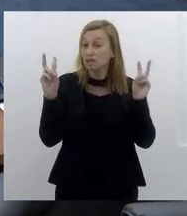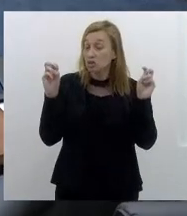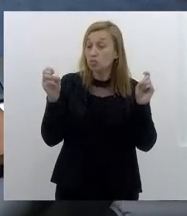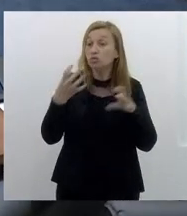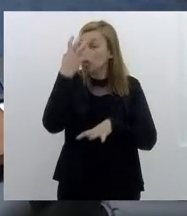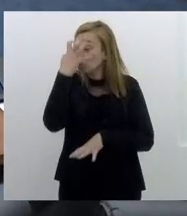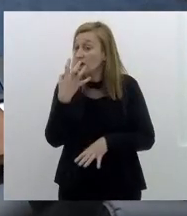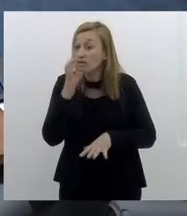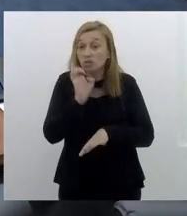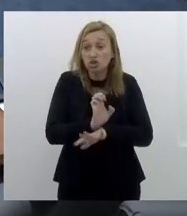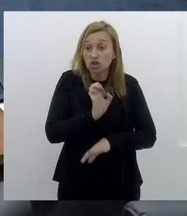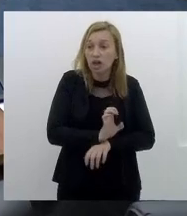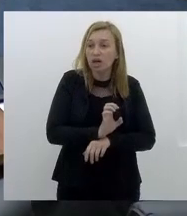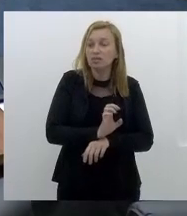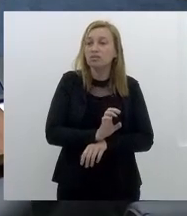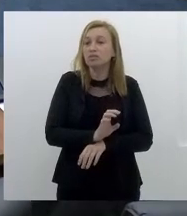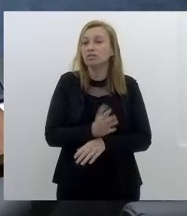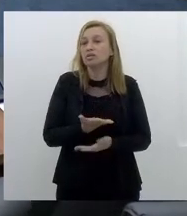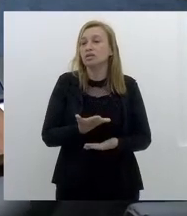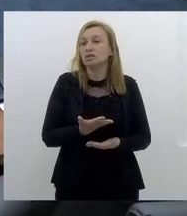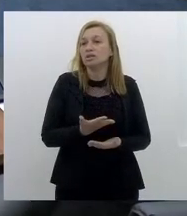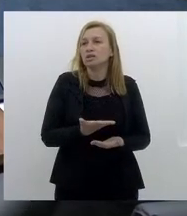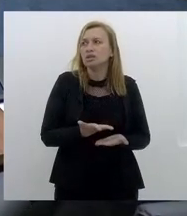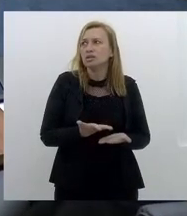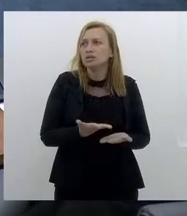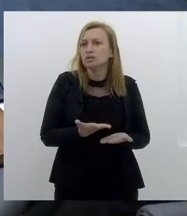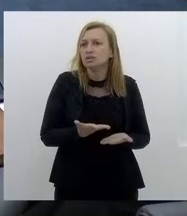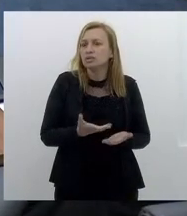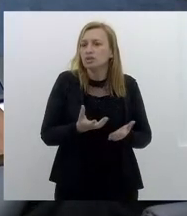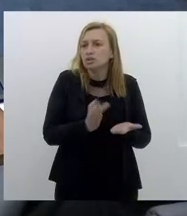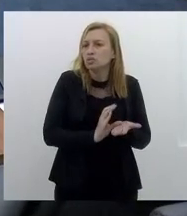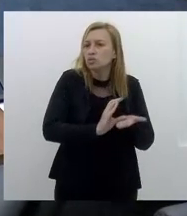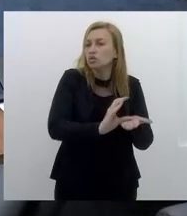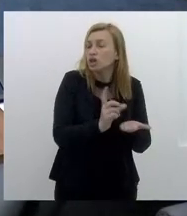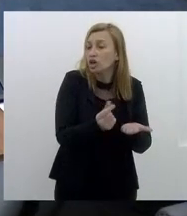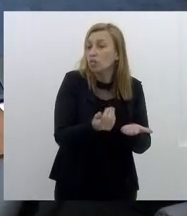graves do Estado de escoamento e